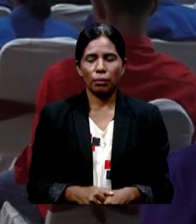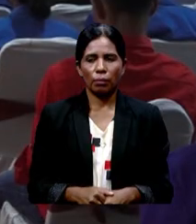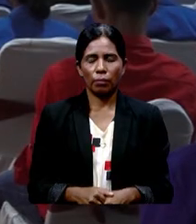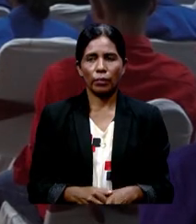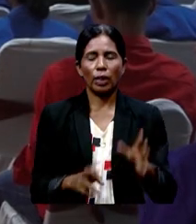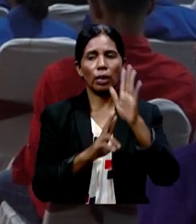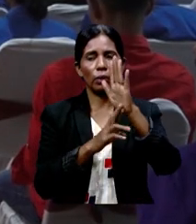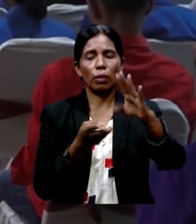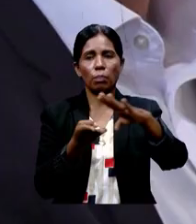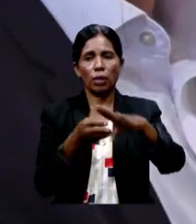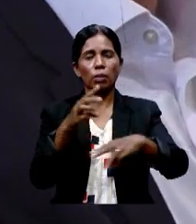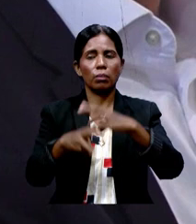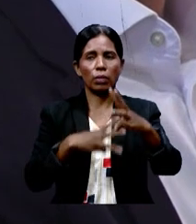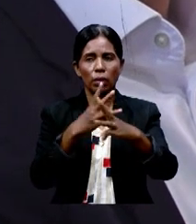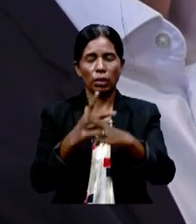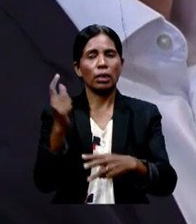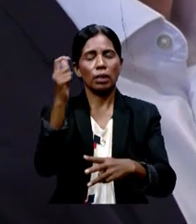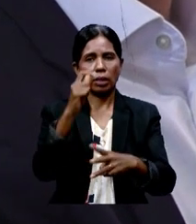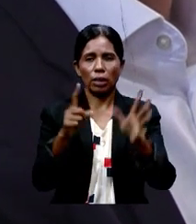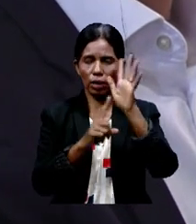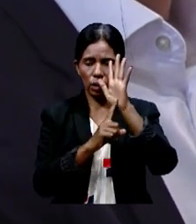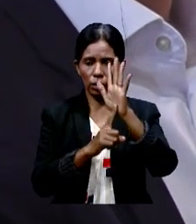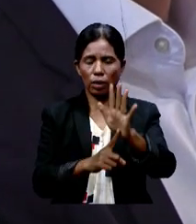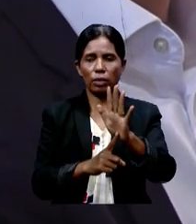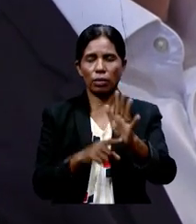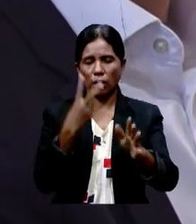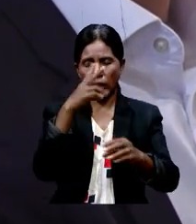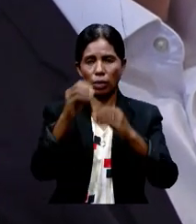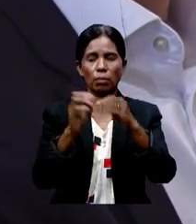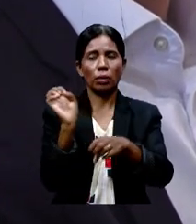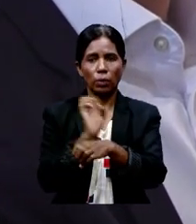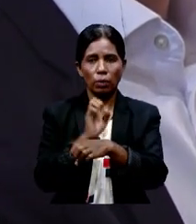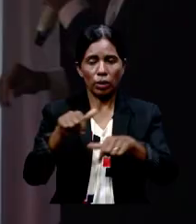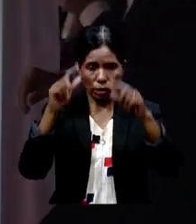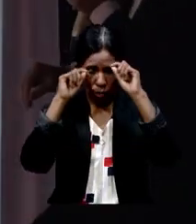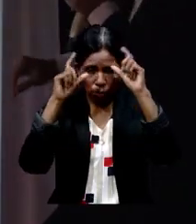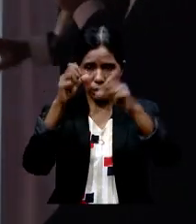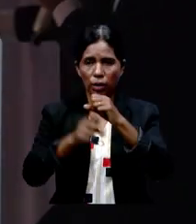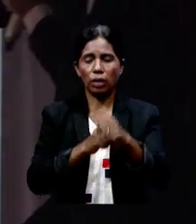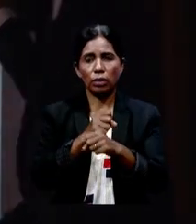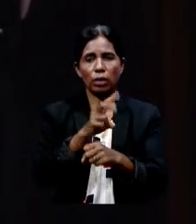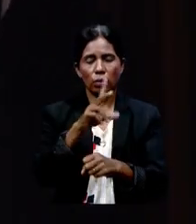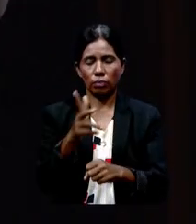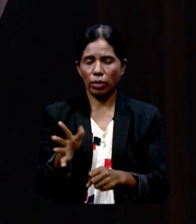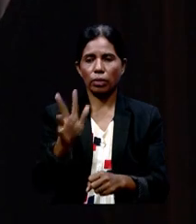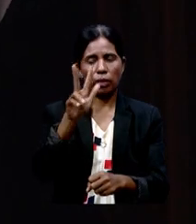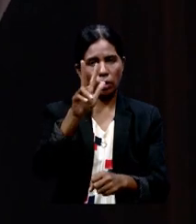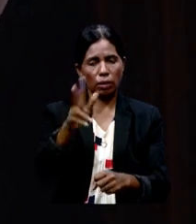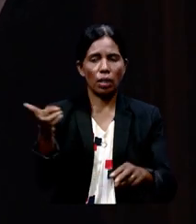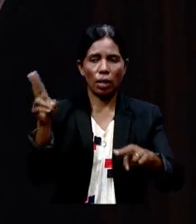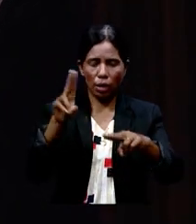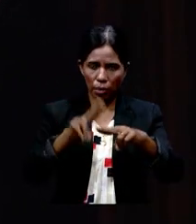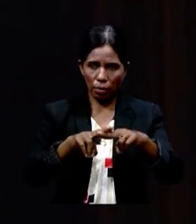Relatório Banco Mundial na balança e a terça né, a tudo, previsão crescimento economia Timor-Leste e a recentolo aumenta médio